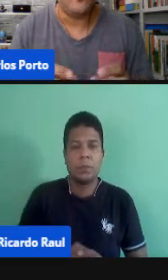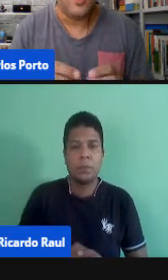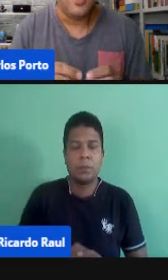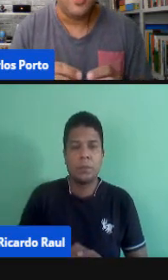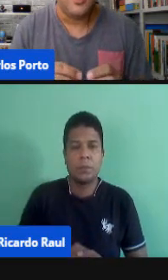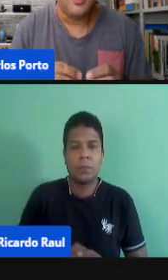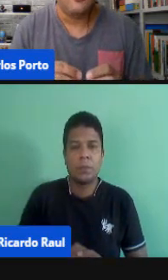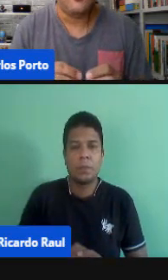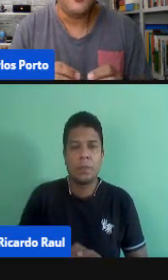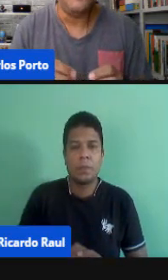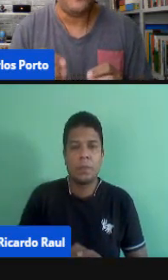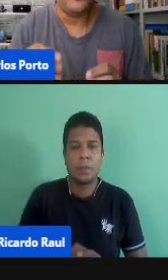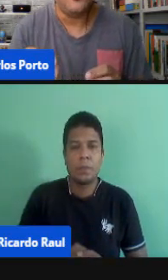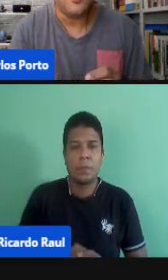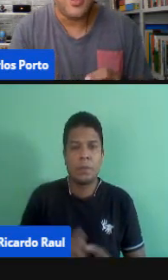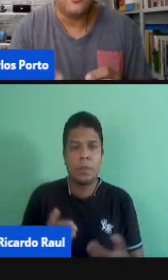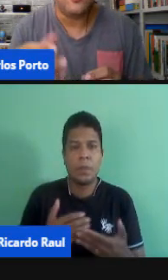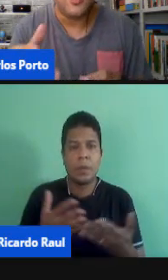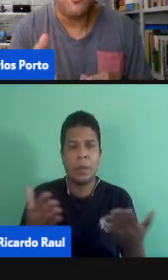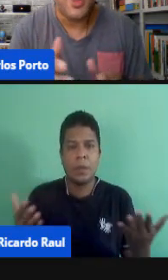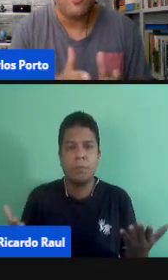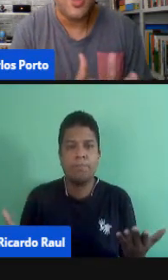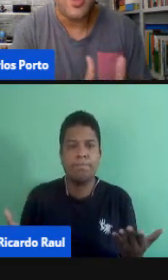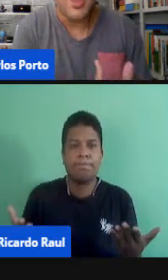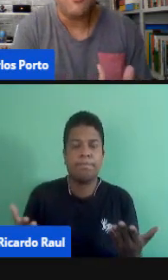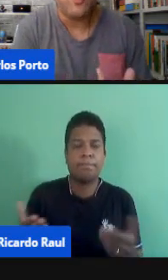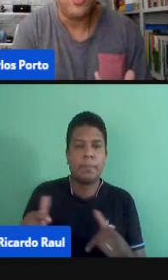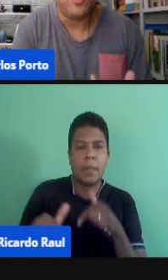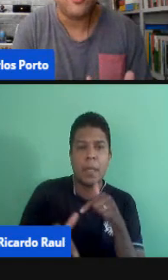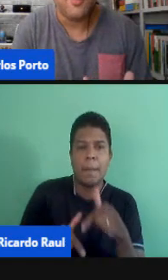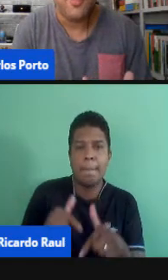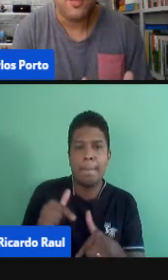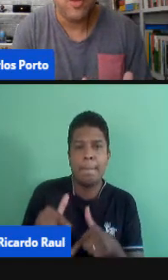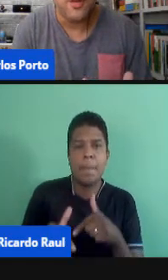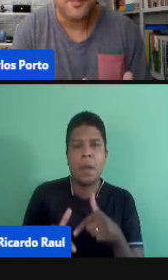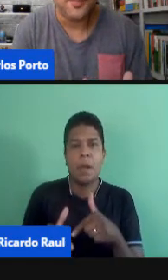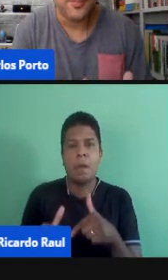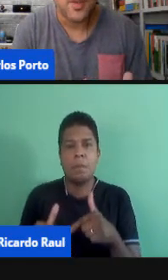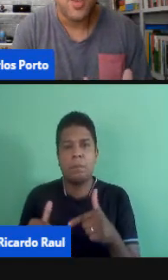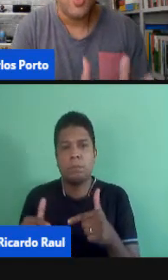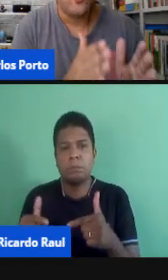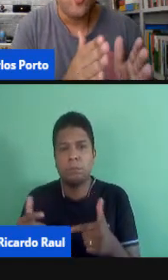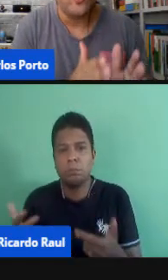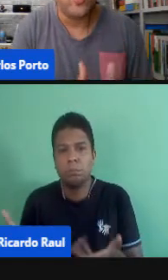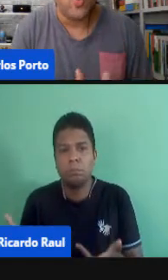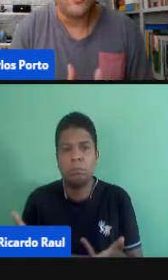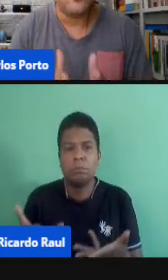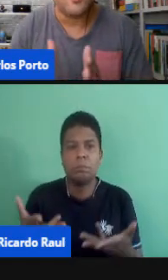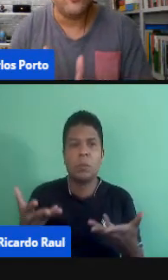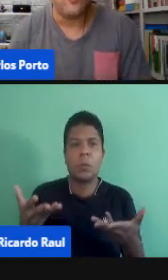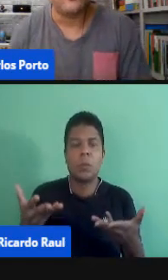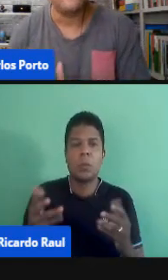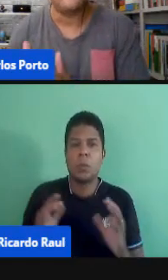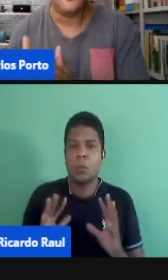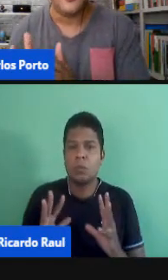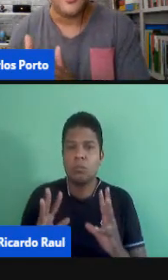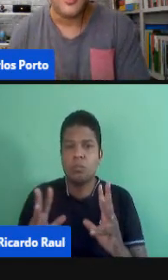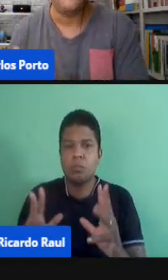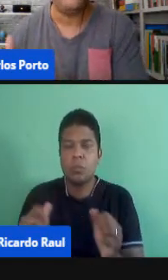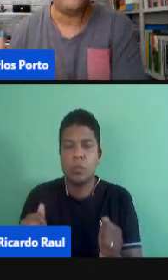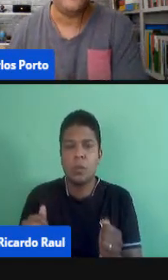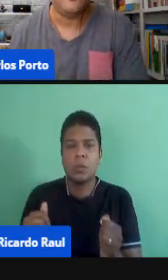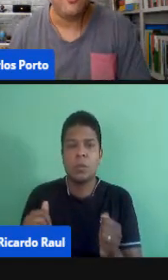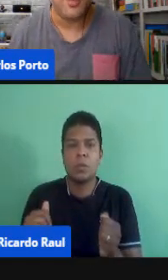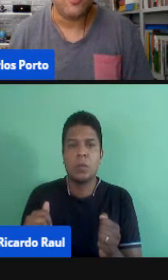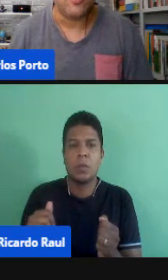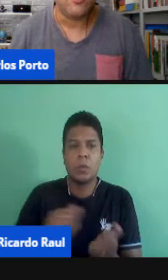abranger ou sintonizar esse trabalho harmoniosamente com todas as outras